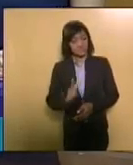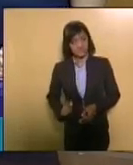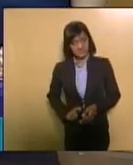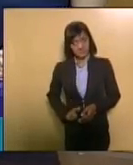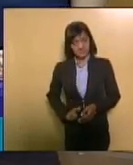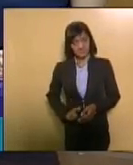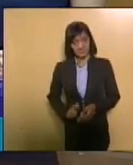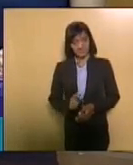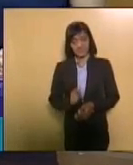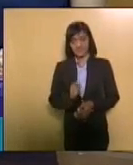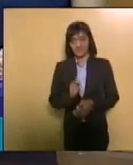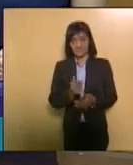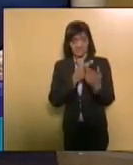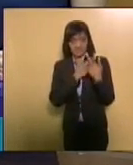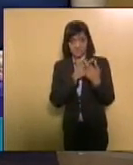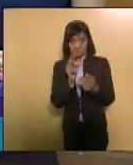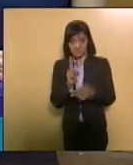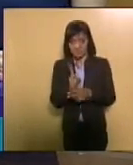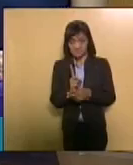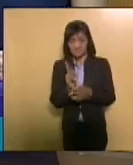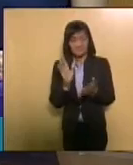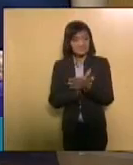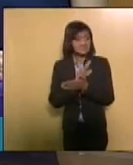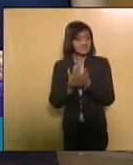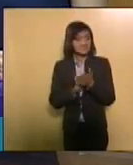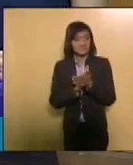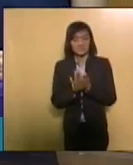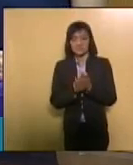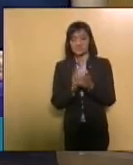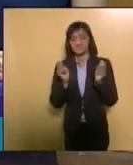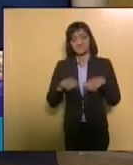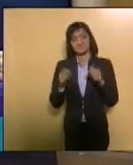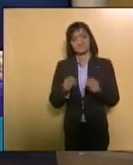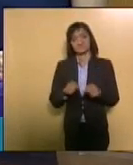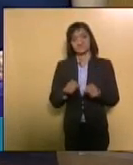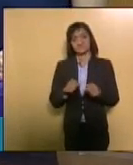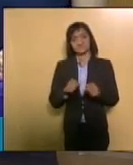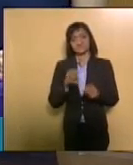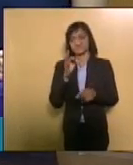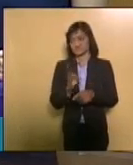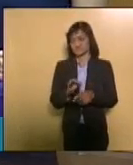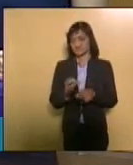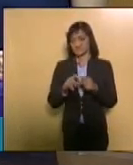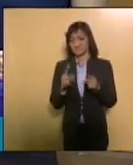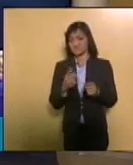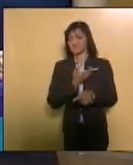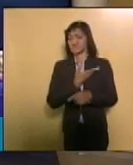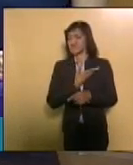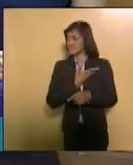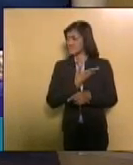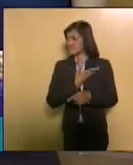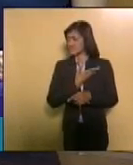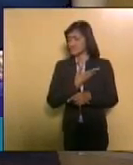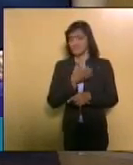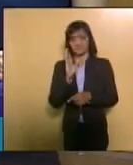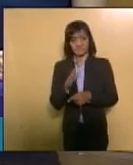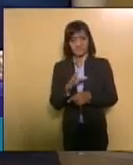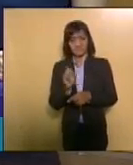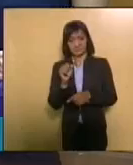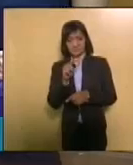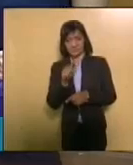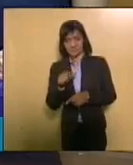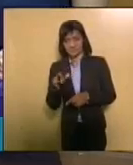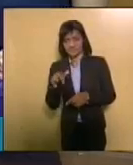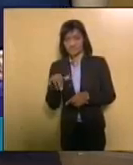asseguro que nada vai funcionar porque no dia seguinte e eu gosto muito muitos amigos policiais civis e militares mas no dia